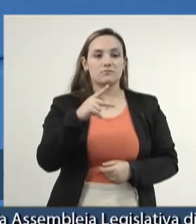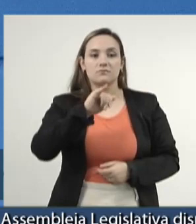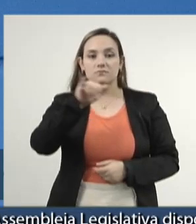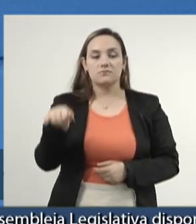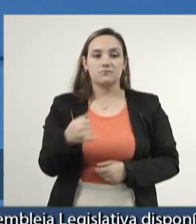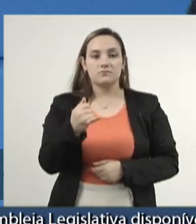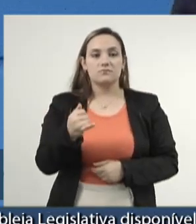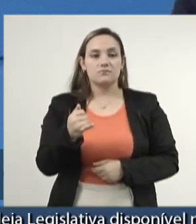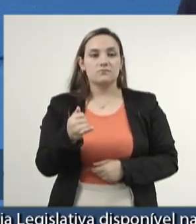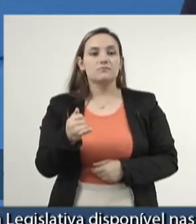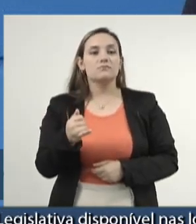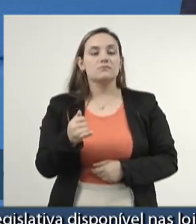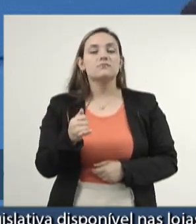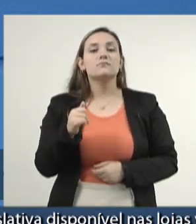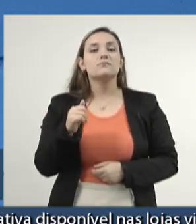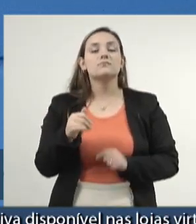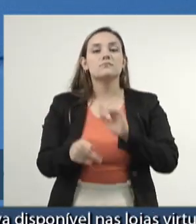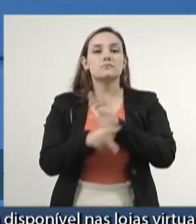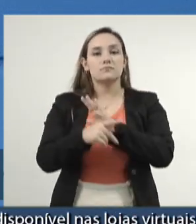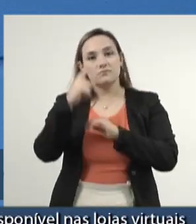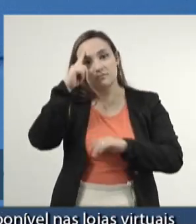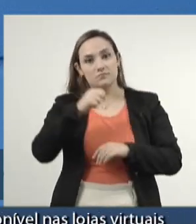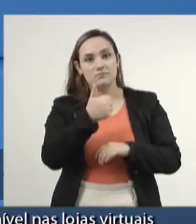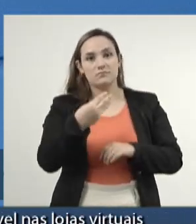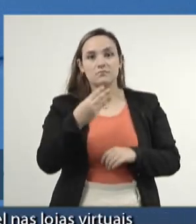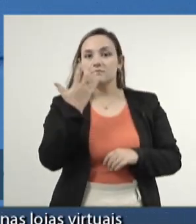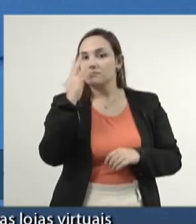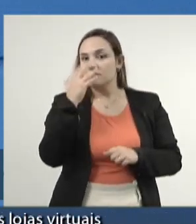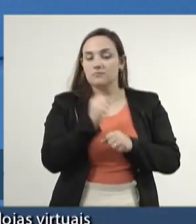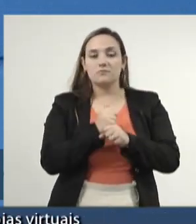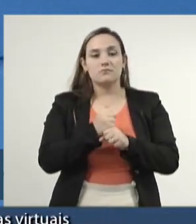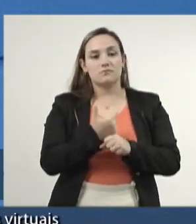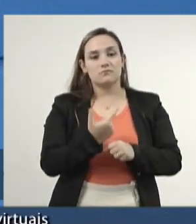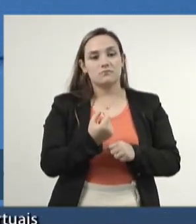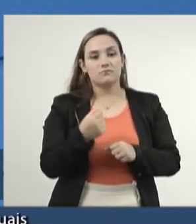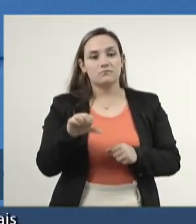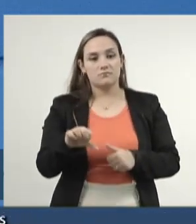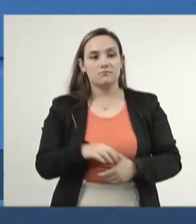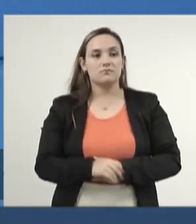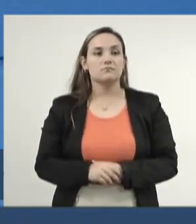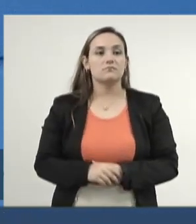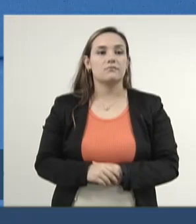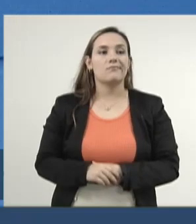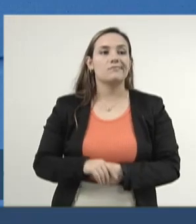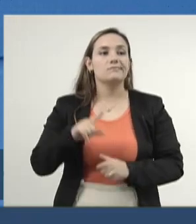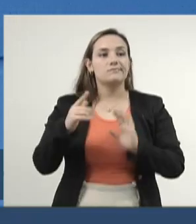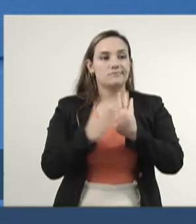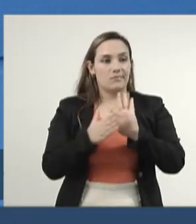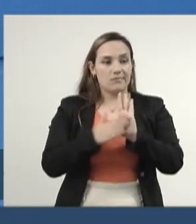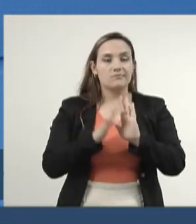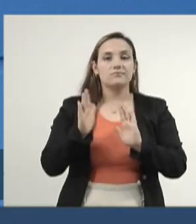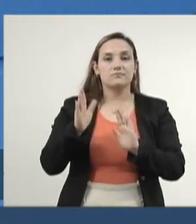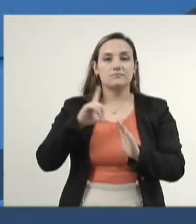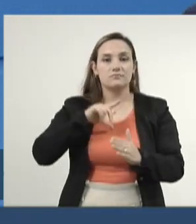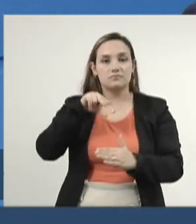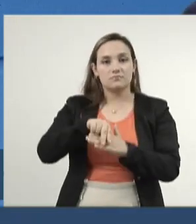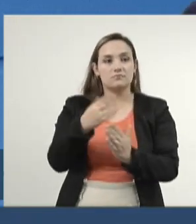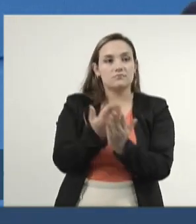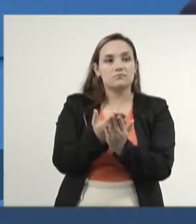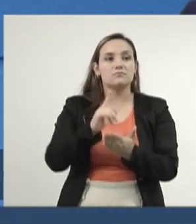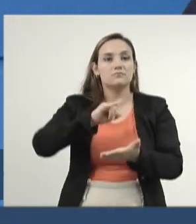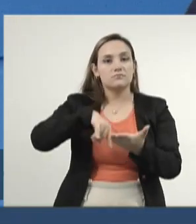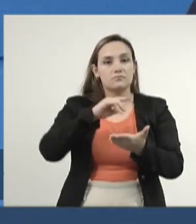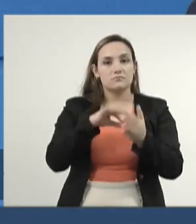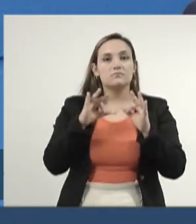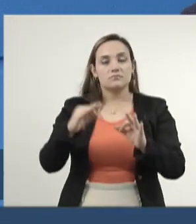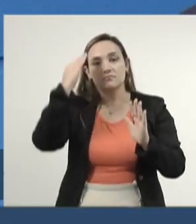seus associados, fundada em 13 de fevereiro de 2009. A proposição fora anexada às documentações previstas